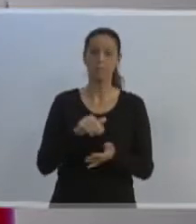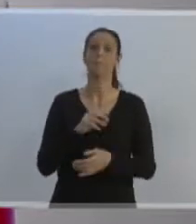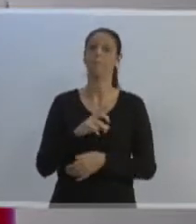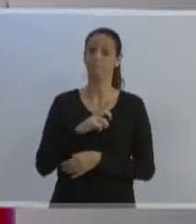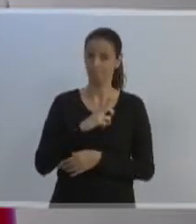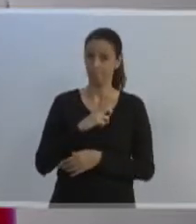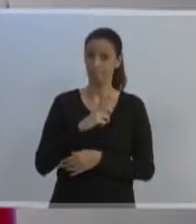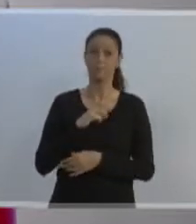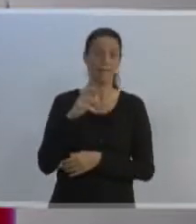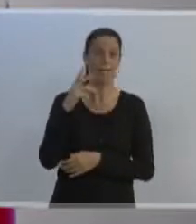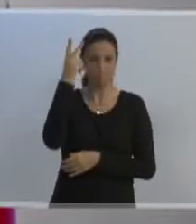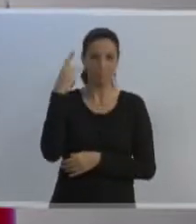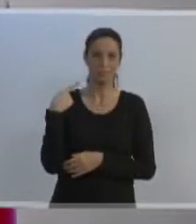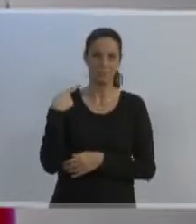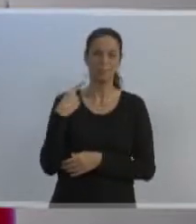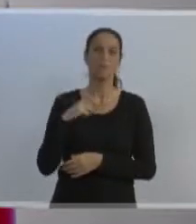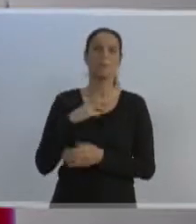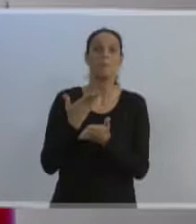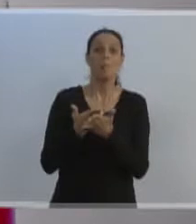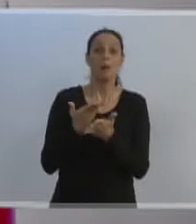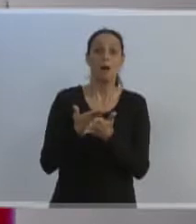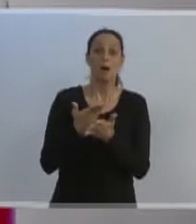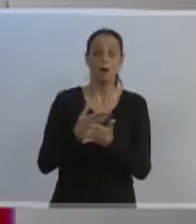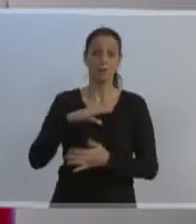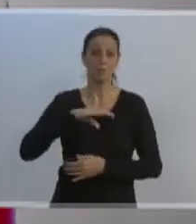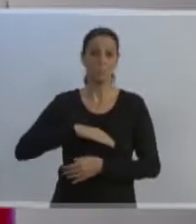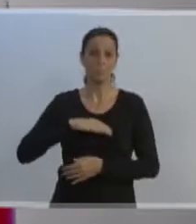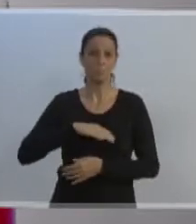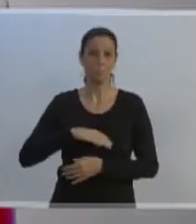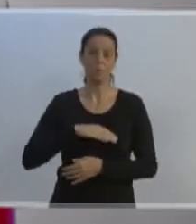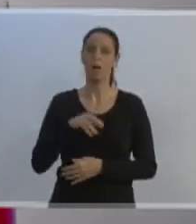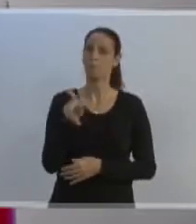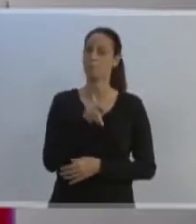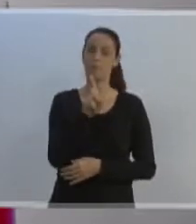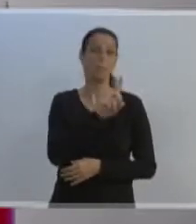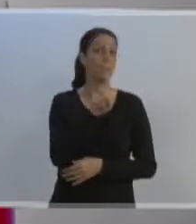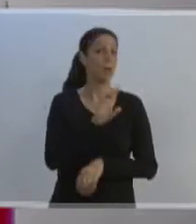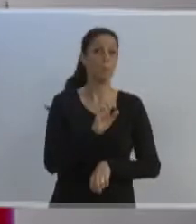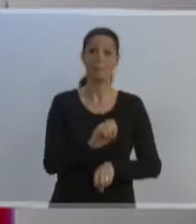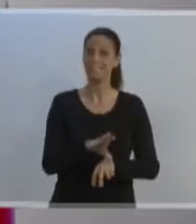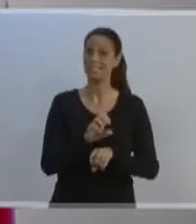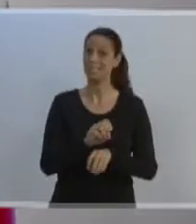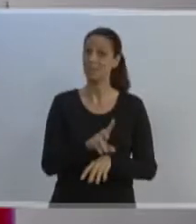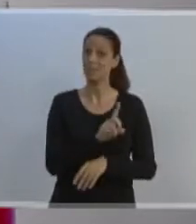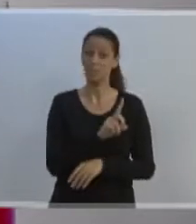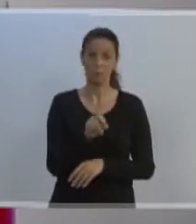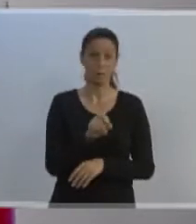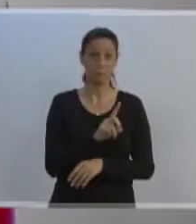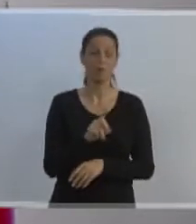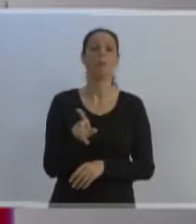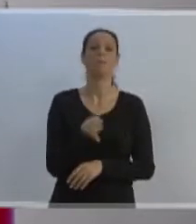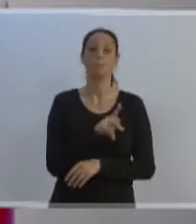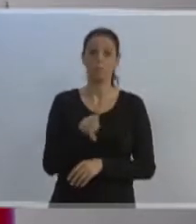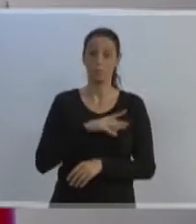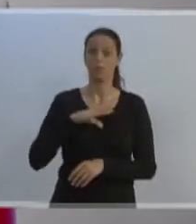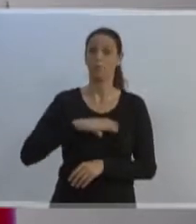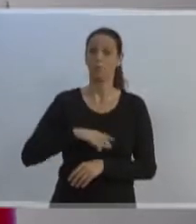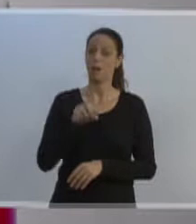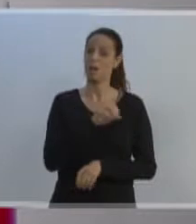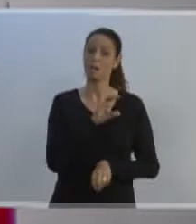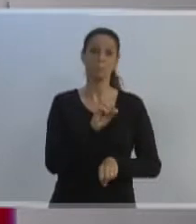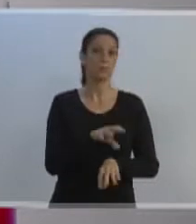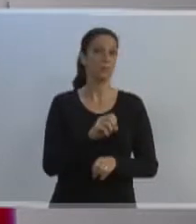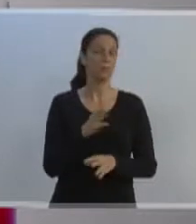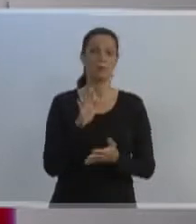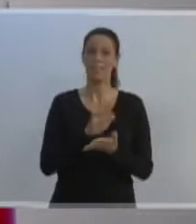uma escola, em uma aula de língua portuguesa, a professora não deu aula, veja, nem foi de artes, de língua portuguesa, a professora não deu aula